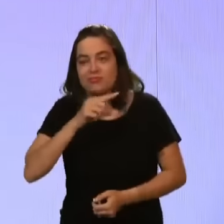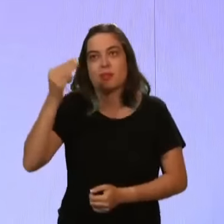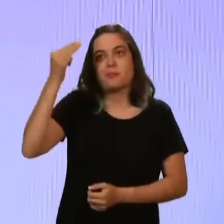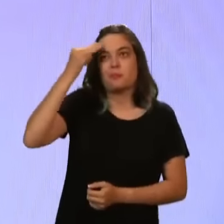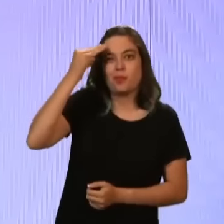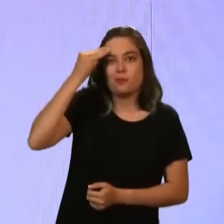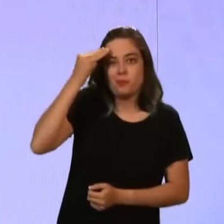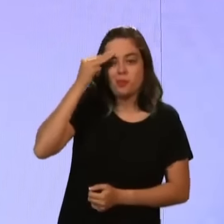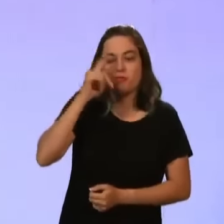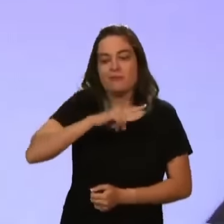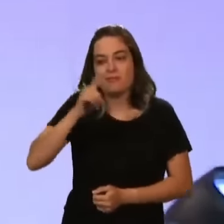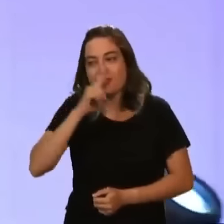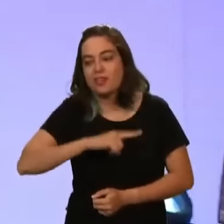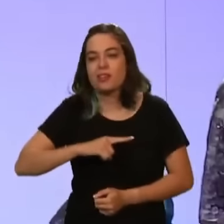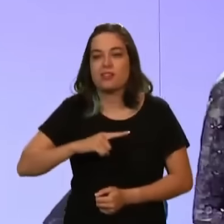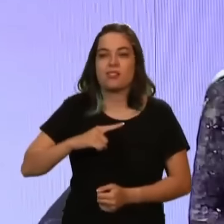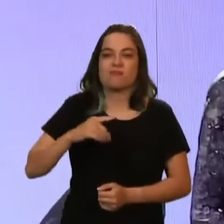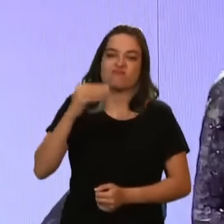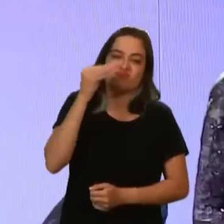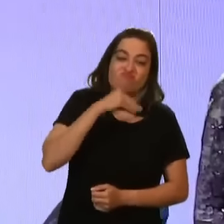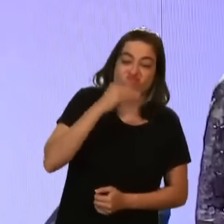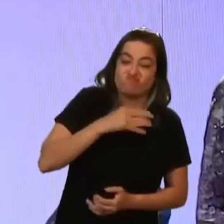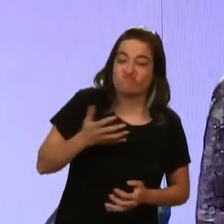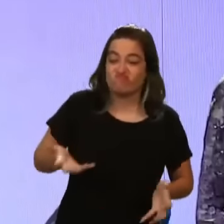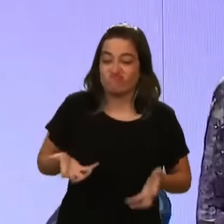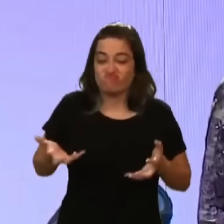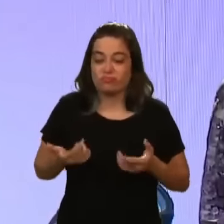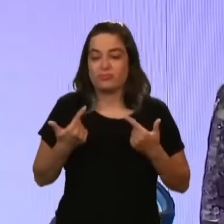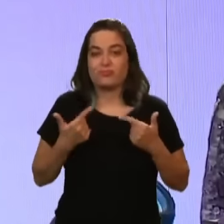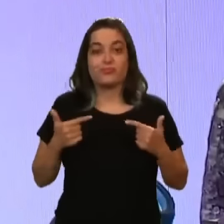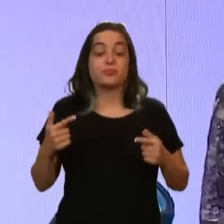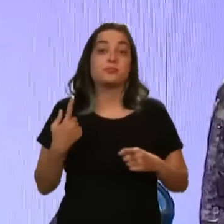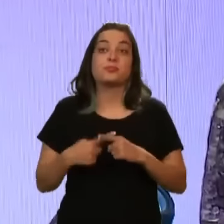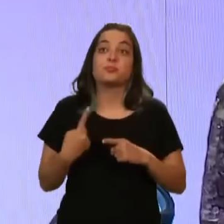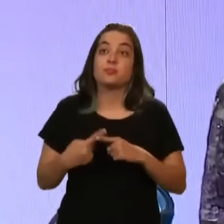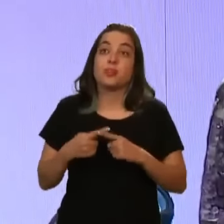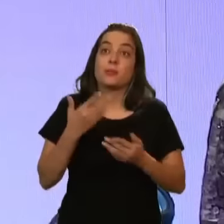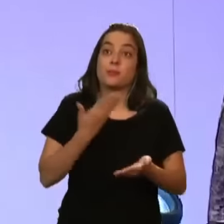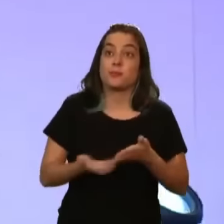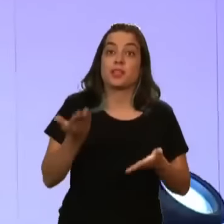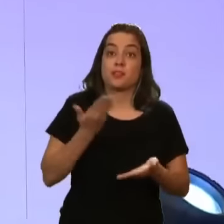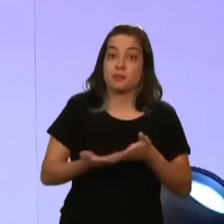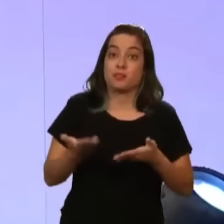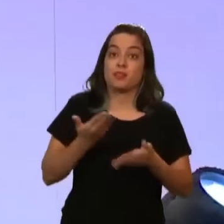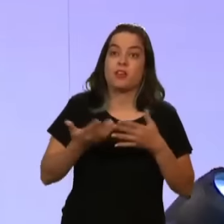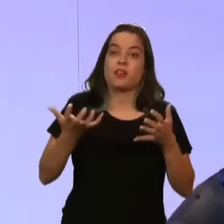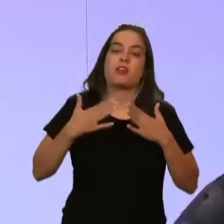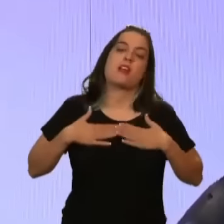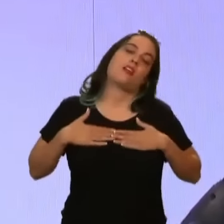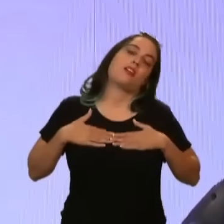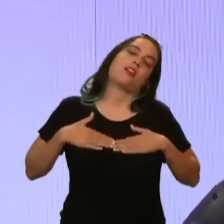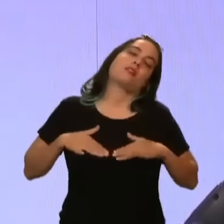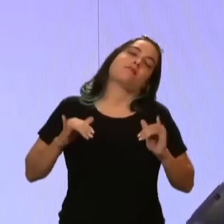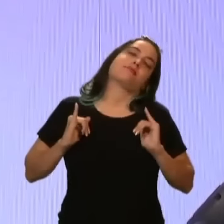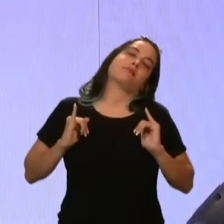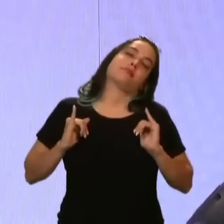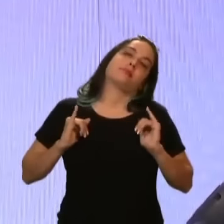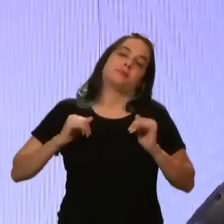memória, de disposição, de ânimo. Por quê? Porque a gente vai querer descansar, né, minhas